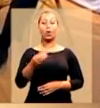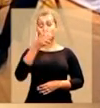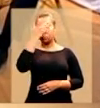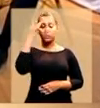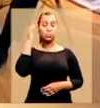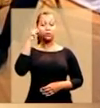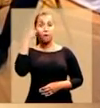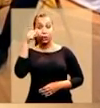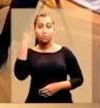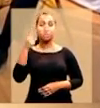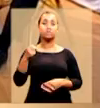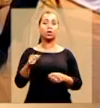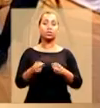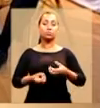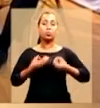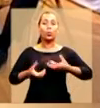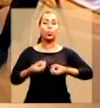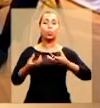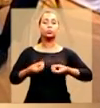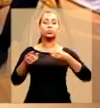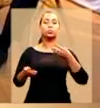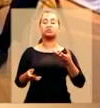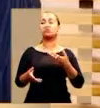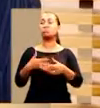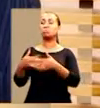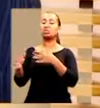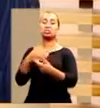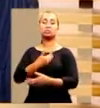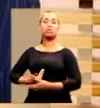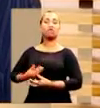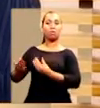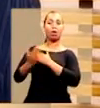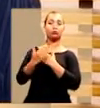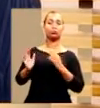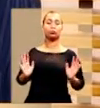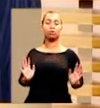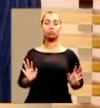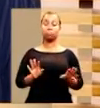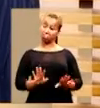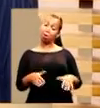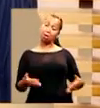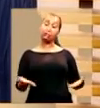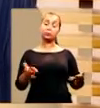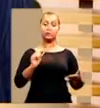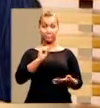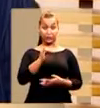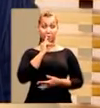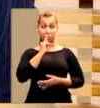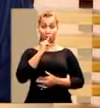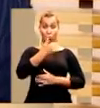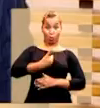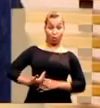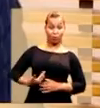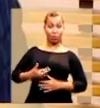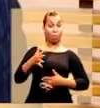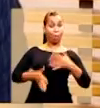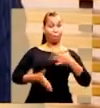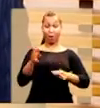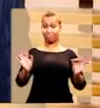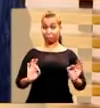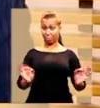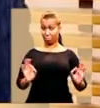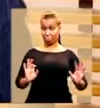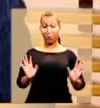os artistas, eles produzem independentemente do poder público. Isso é fundamental. Sim. Agora, é evidente que se o poder público não